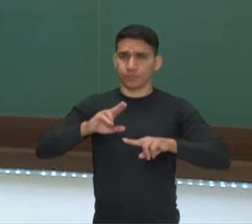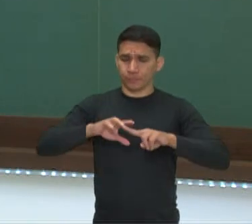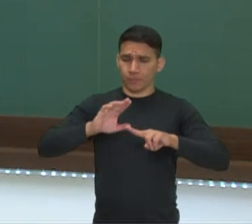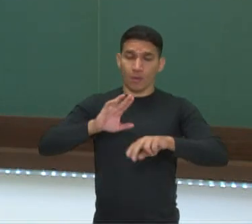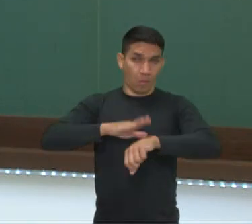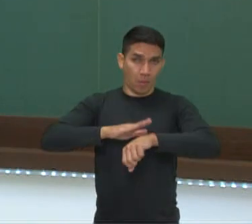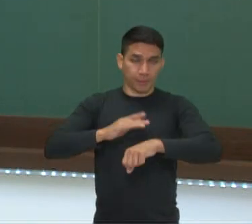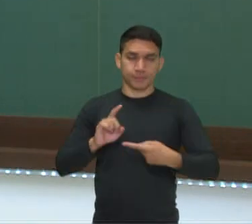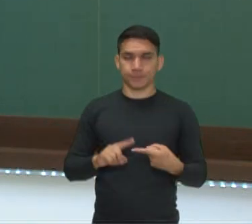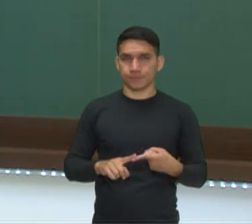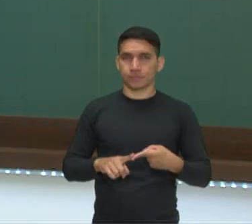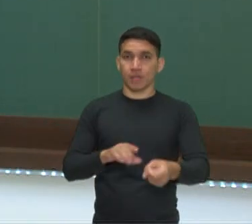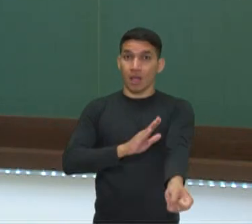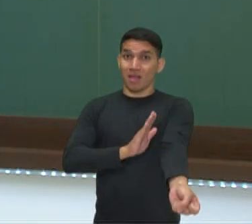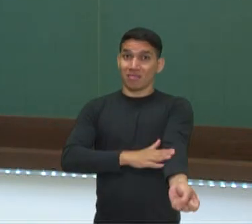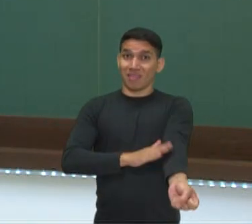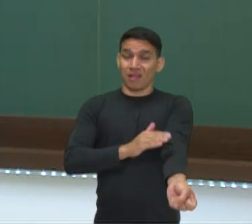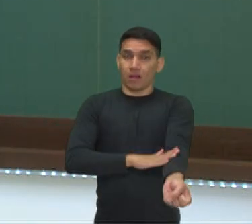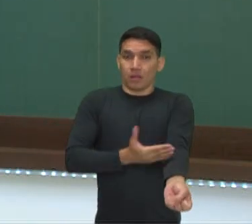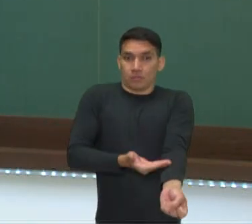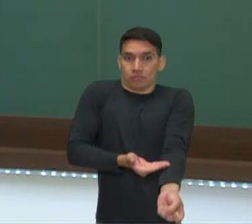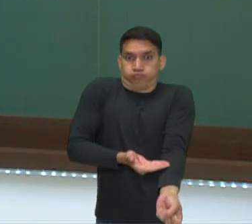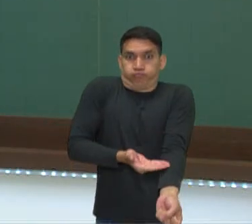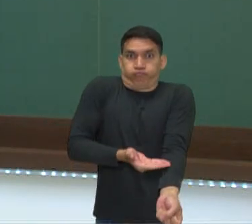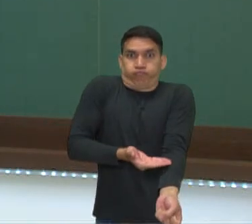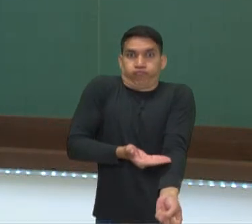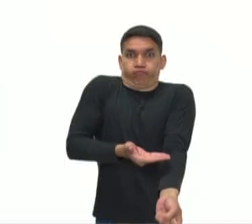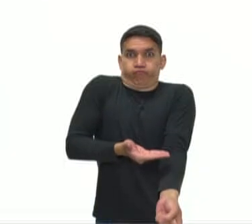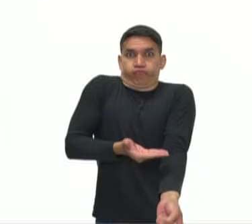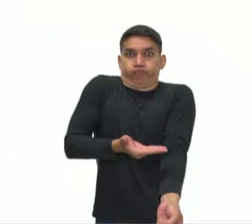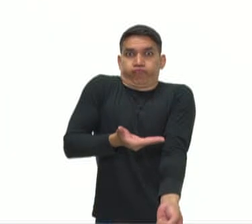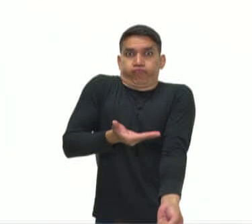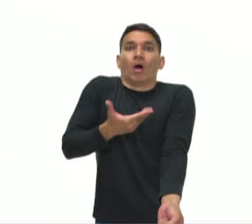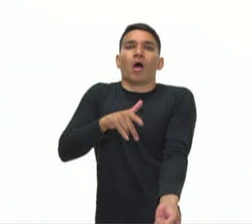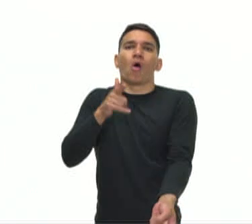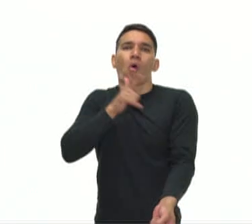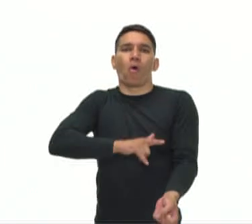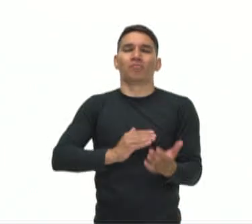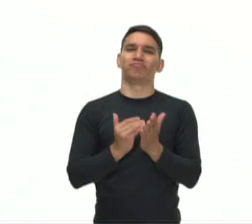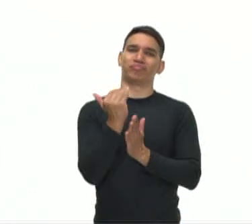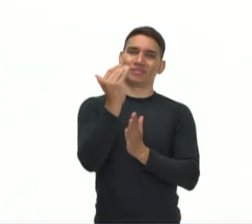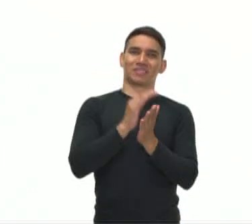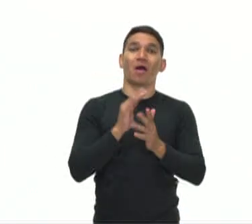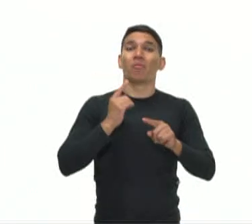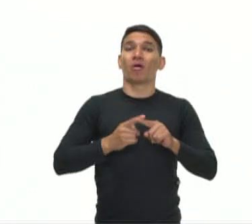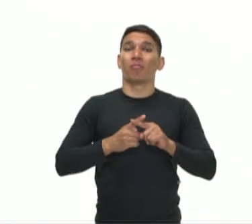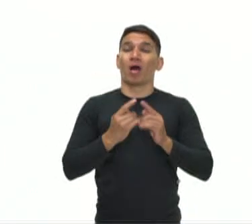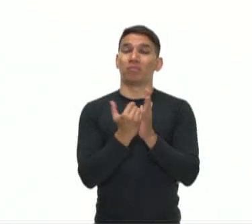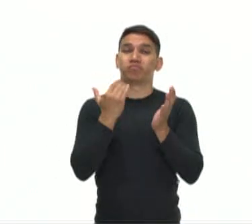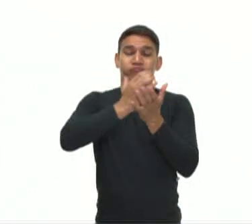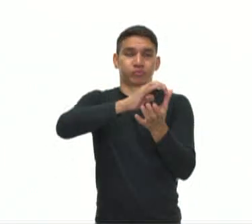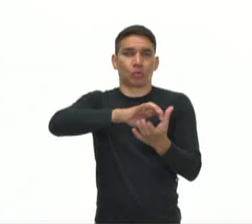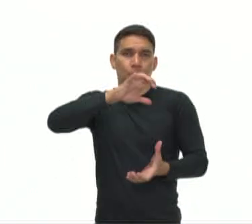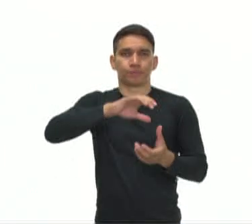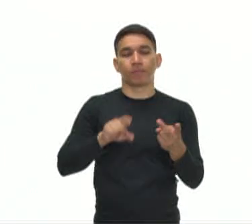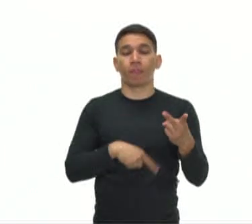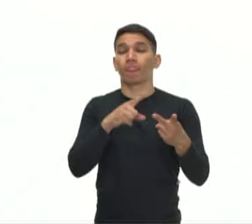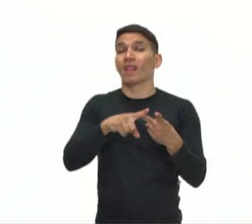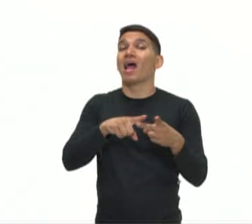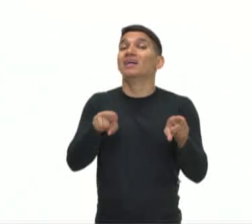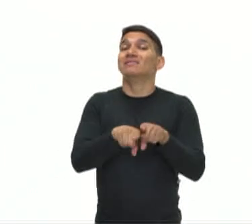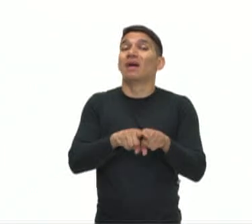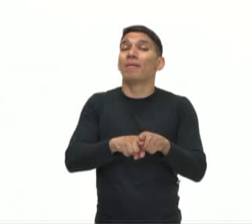pressão do sangue por conta desse acúmulo de toxinas. O sangue também fica mais ácido, tá? Então é